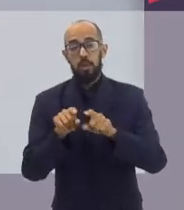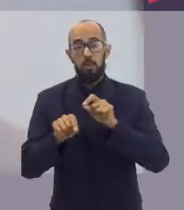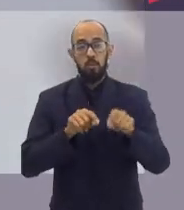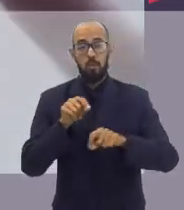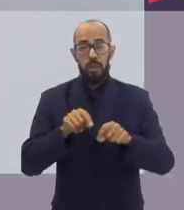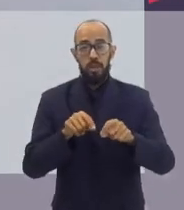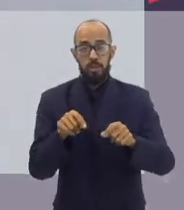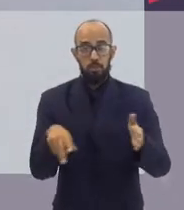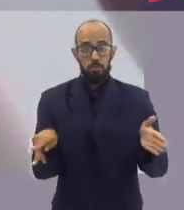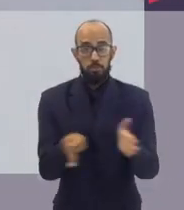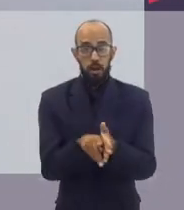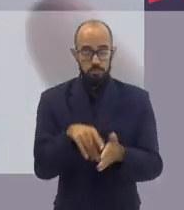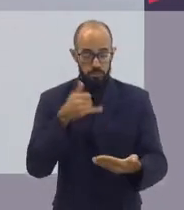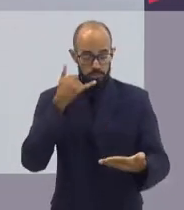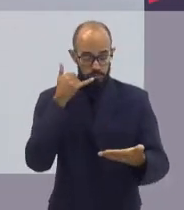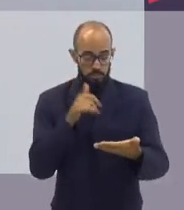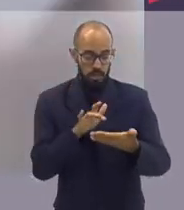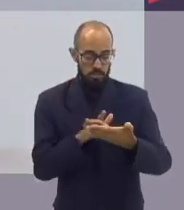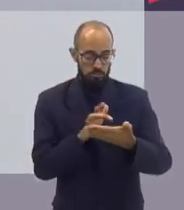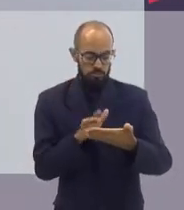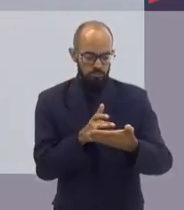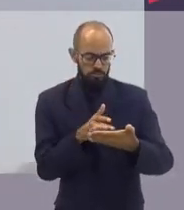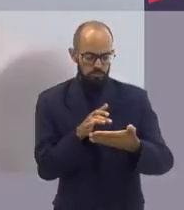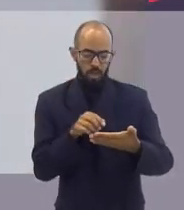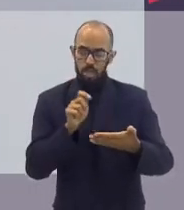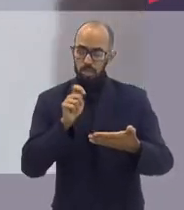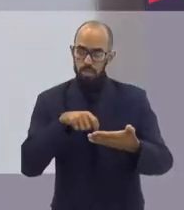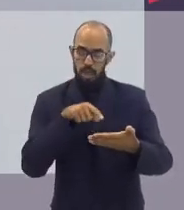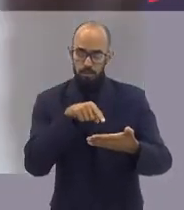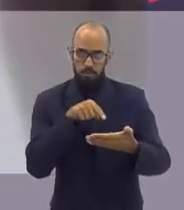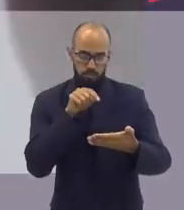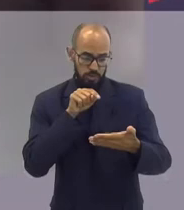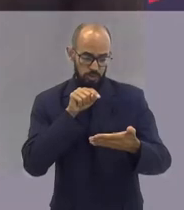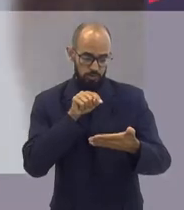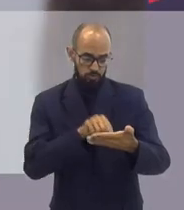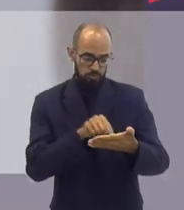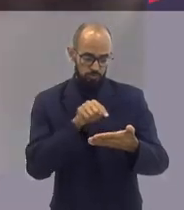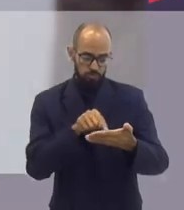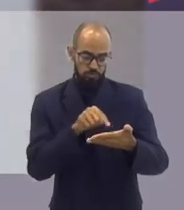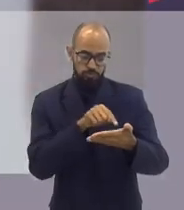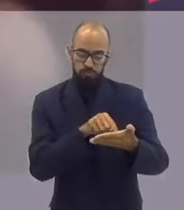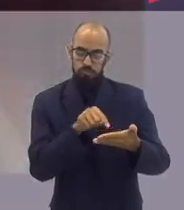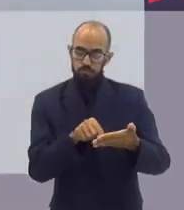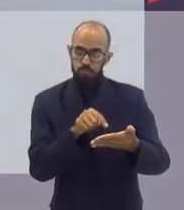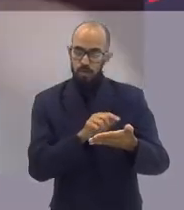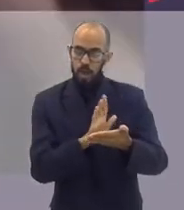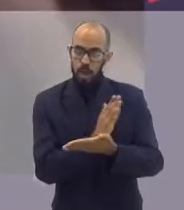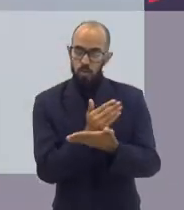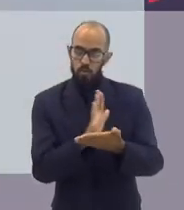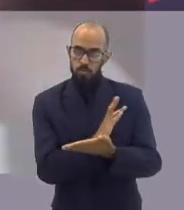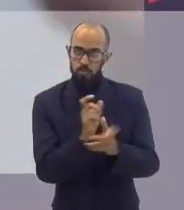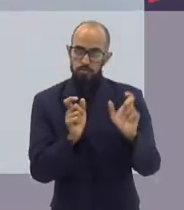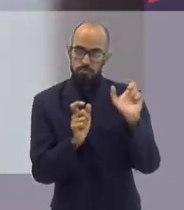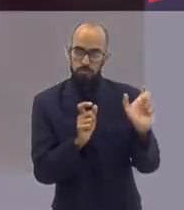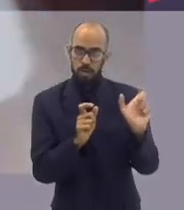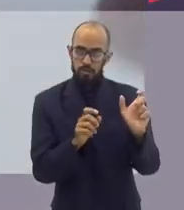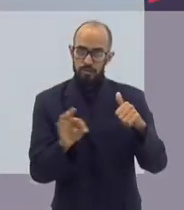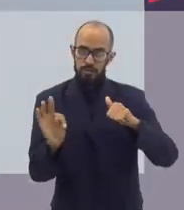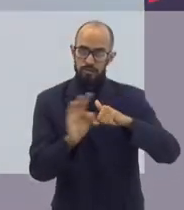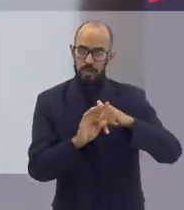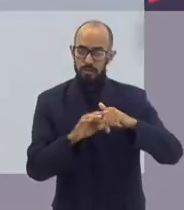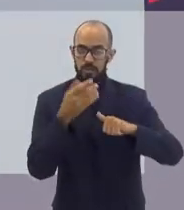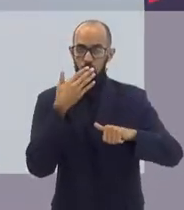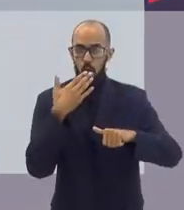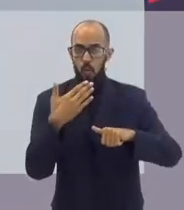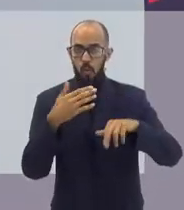além do mais, na própria tela do celular, né, você pode, com o dedo, apontar alguns termos técnicos que são